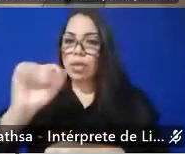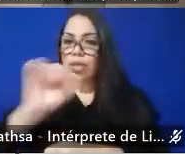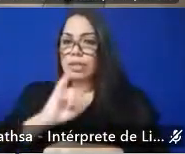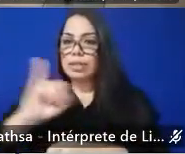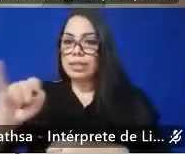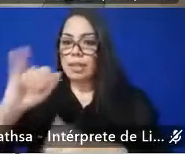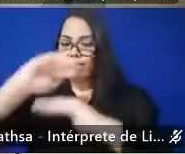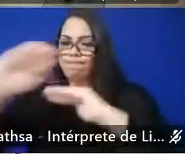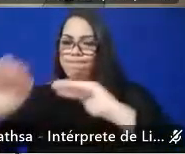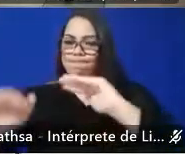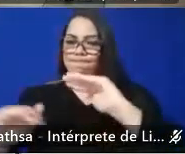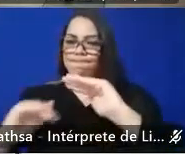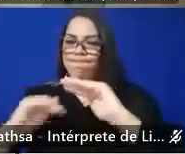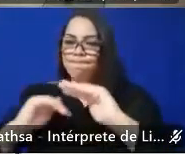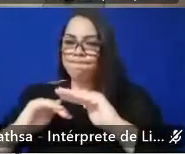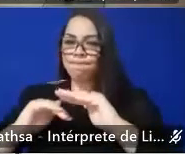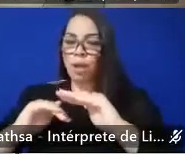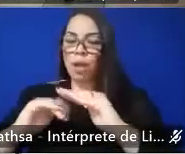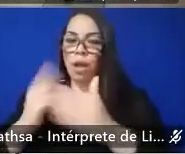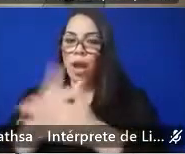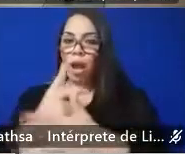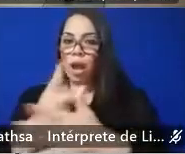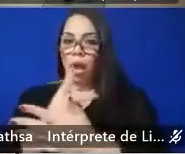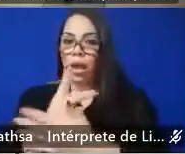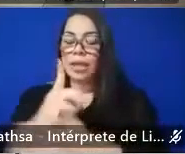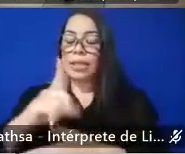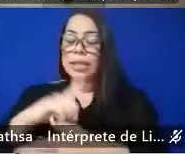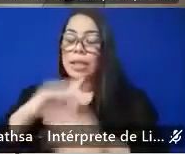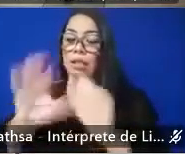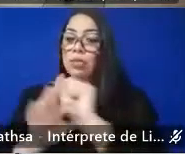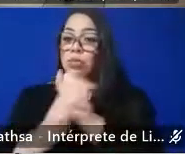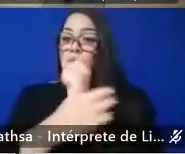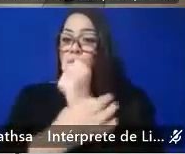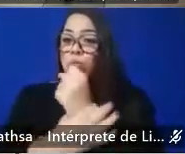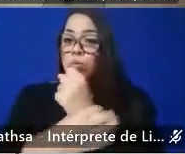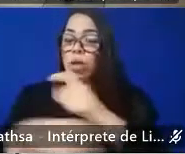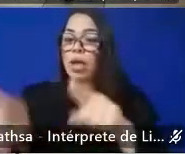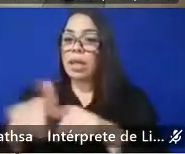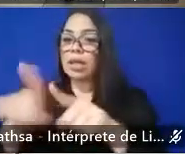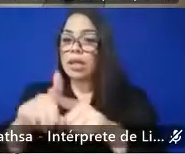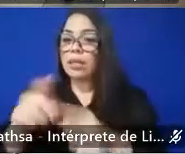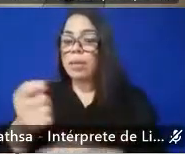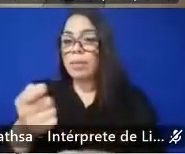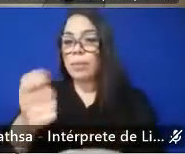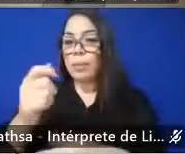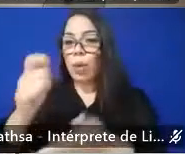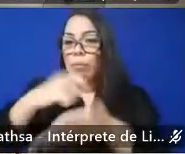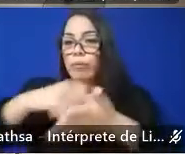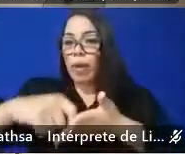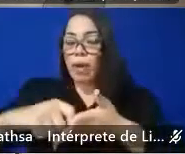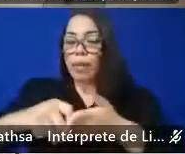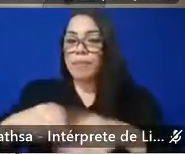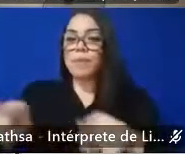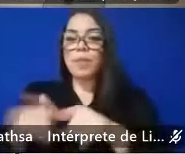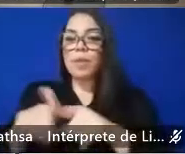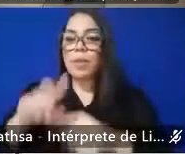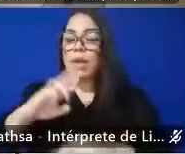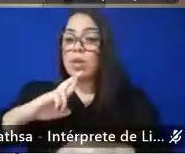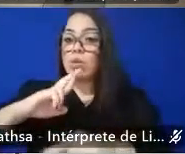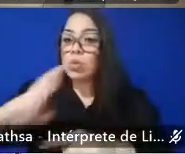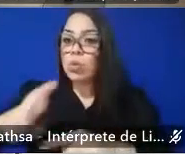lesividade garantindo maior eficiência e desburocratização grande resolutividade dos conflitos